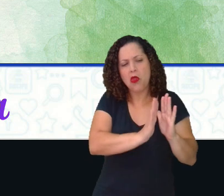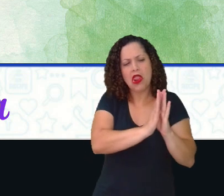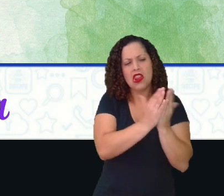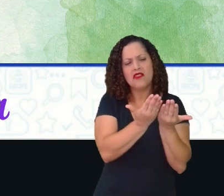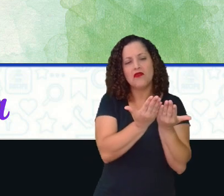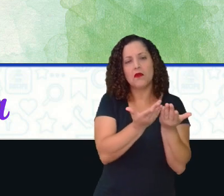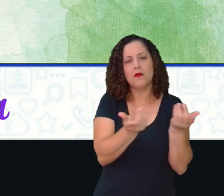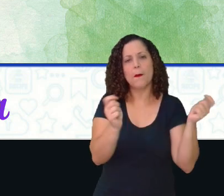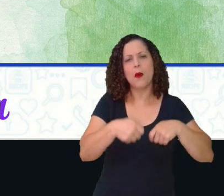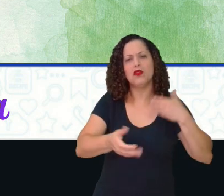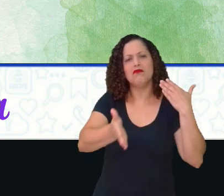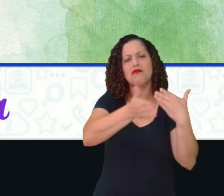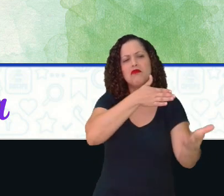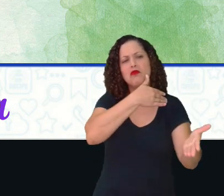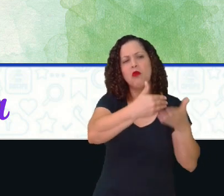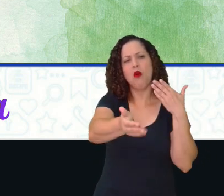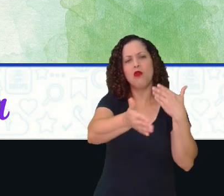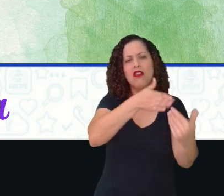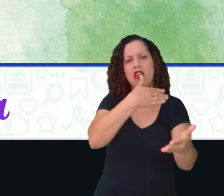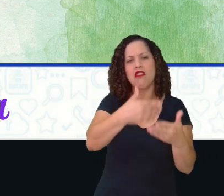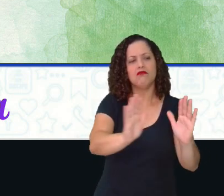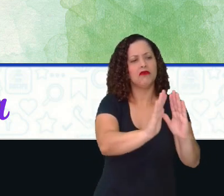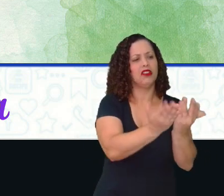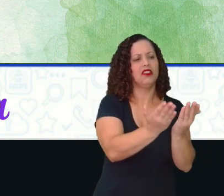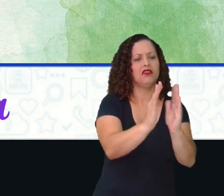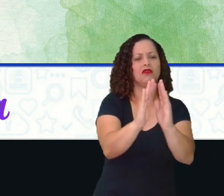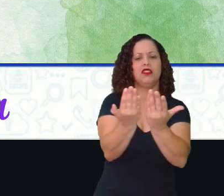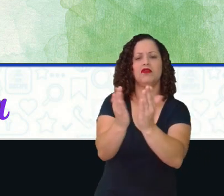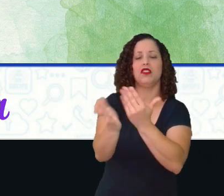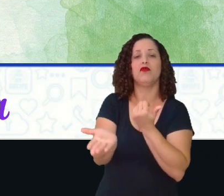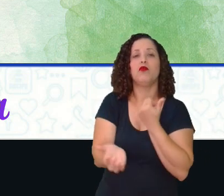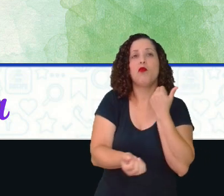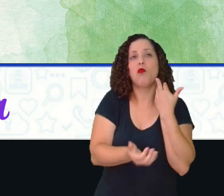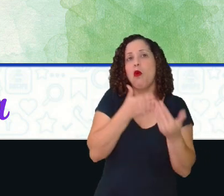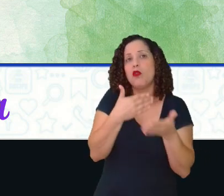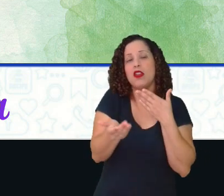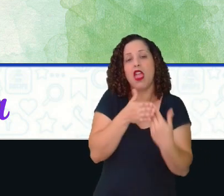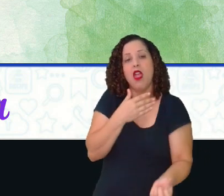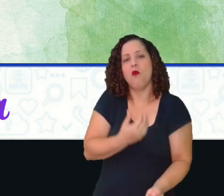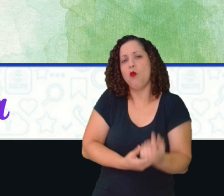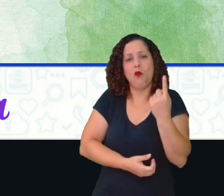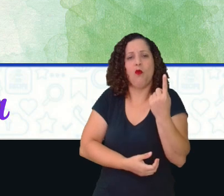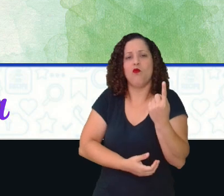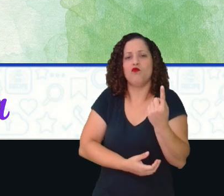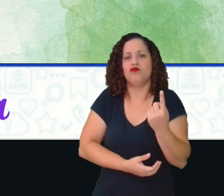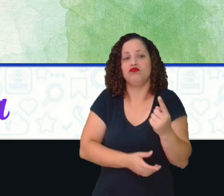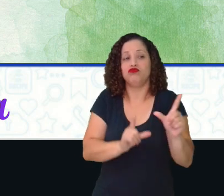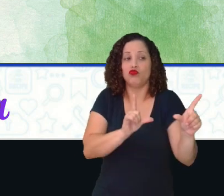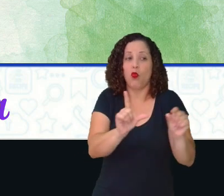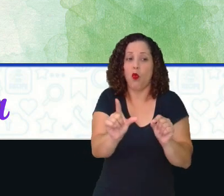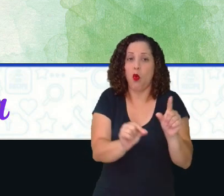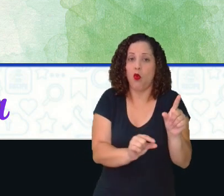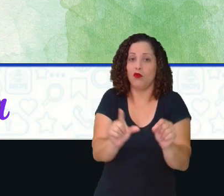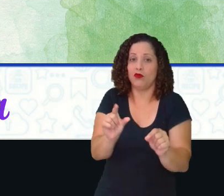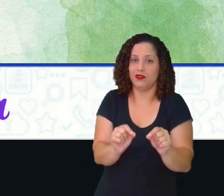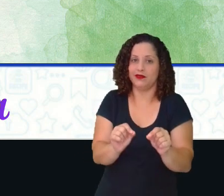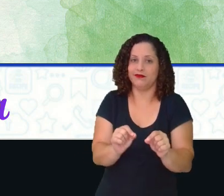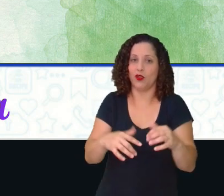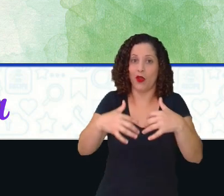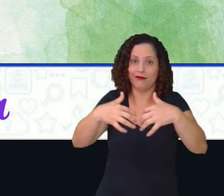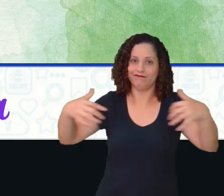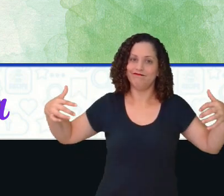qualquer livro, tá? Eu vou dar uma dica a vocês. Para vocês identificarem,